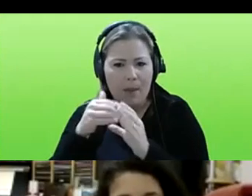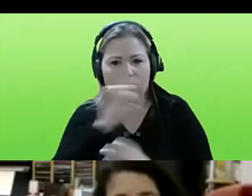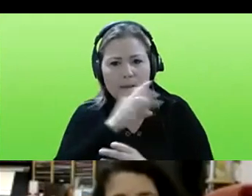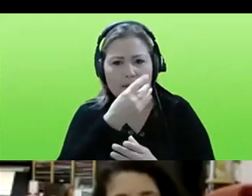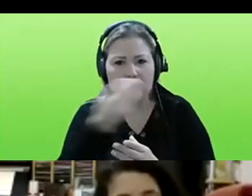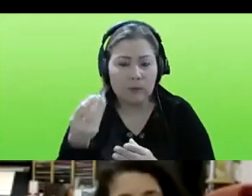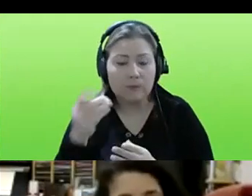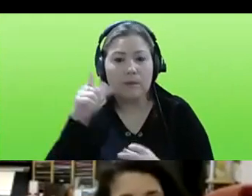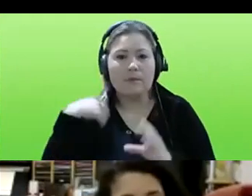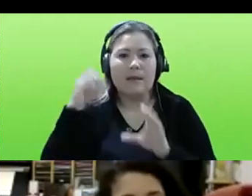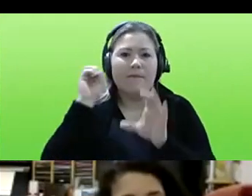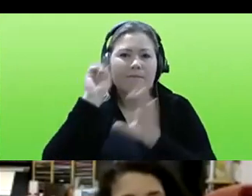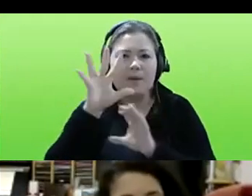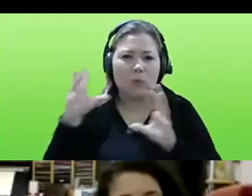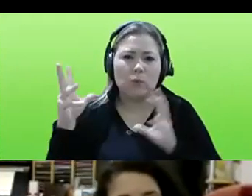fica com